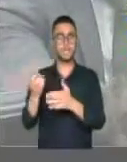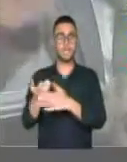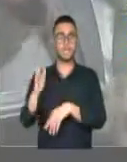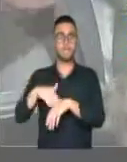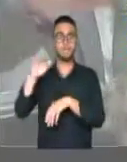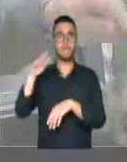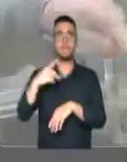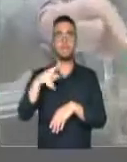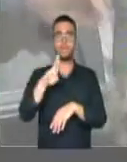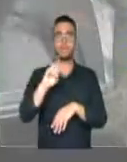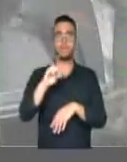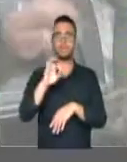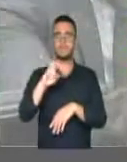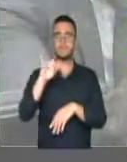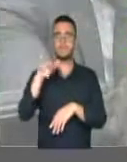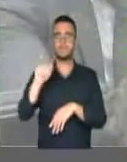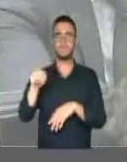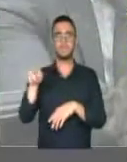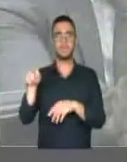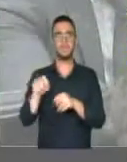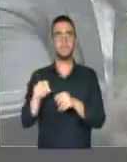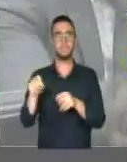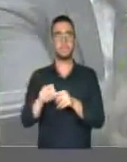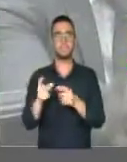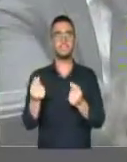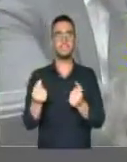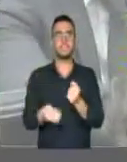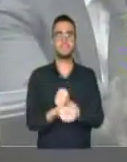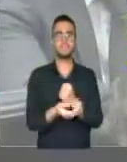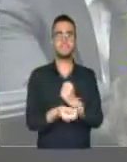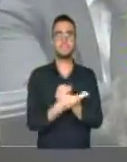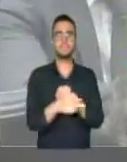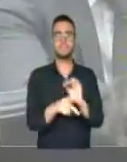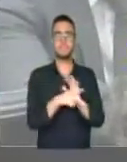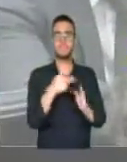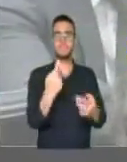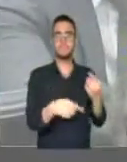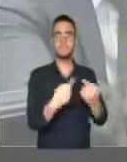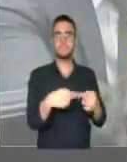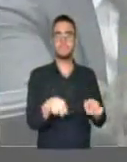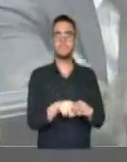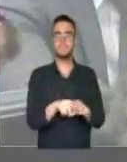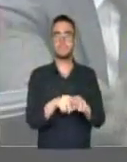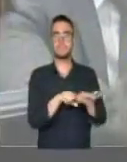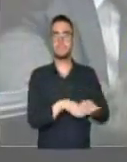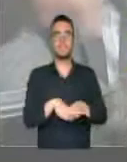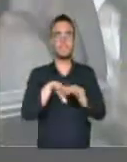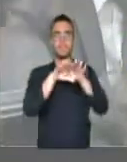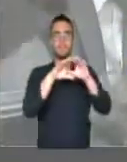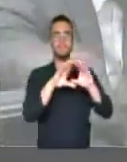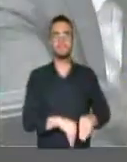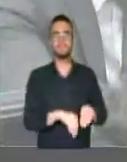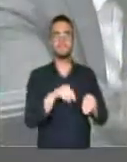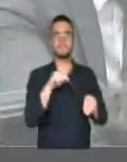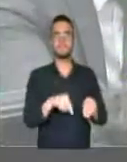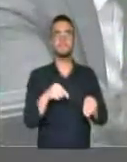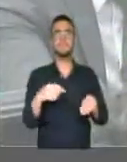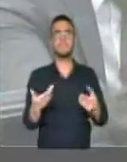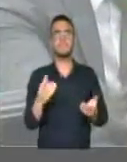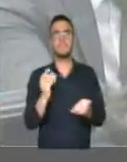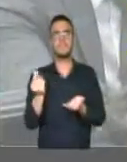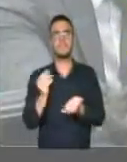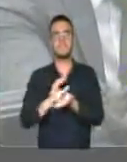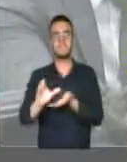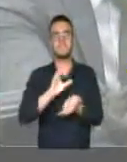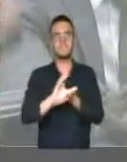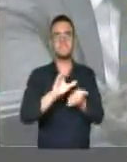mundo, ele faz a proteína da política do dinheiro e da negação da democracia no Brasil, que é esse financiamento espúrio,